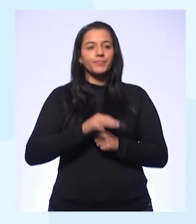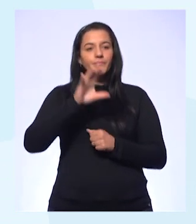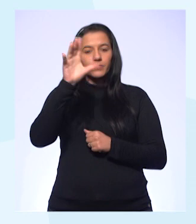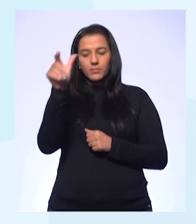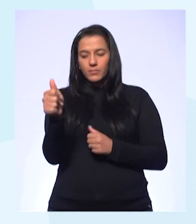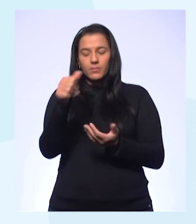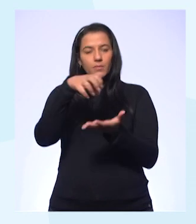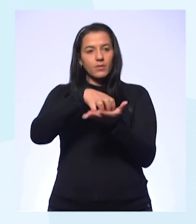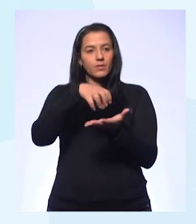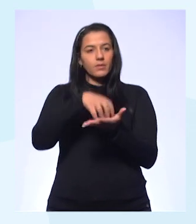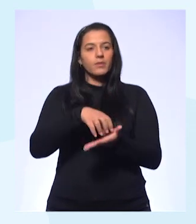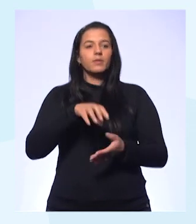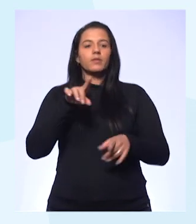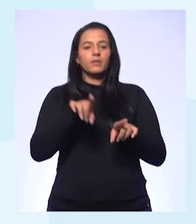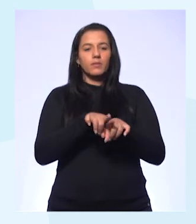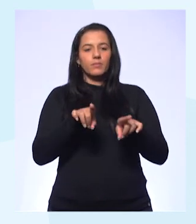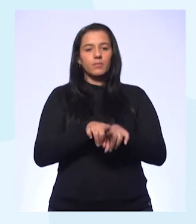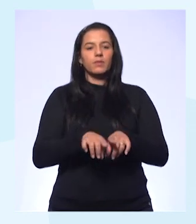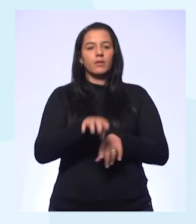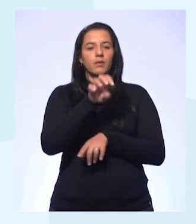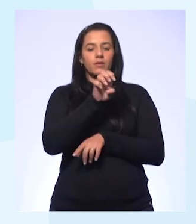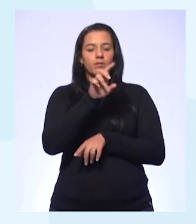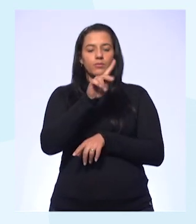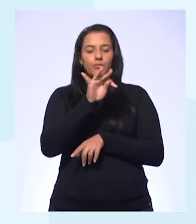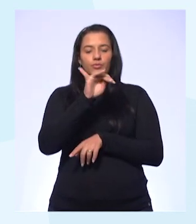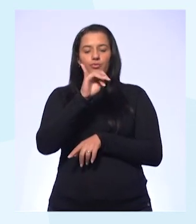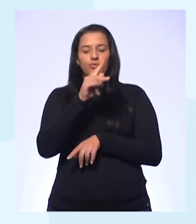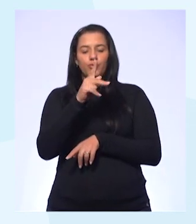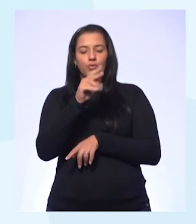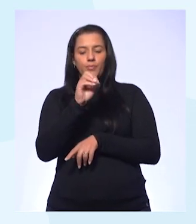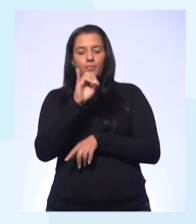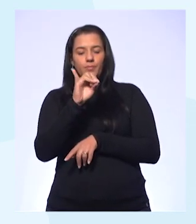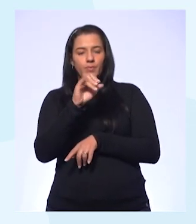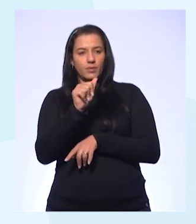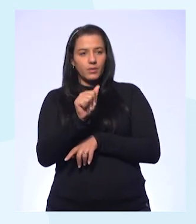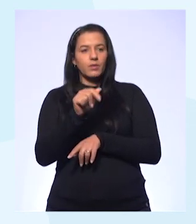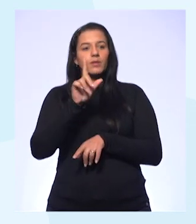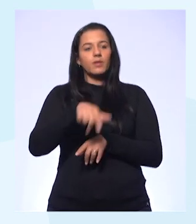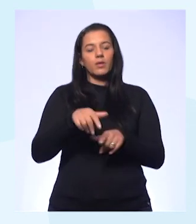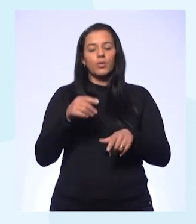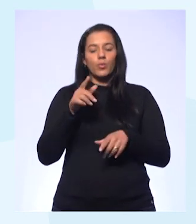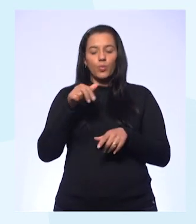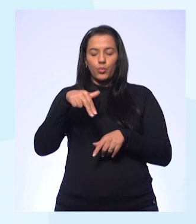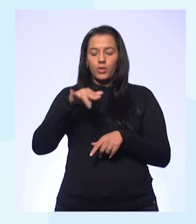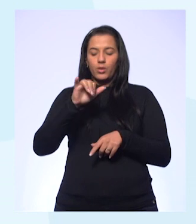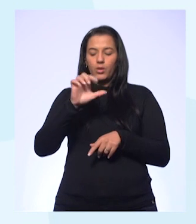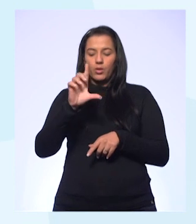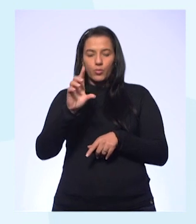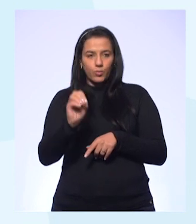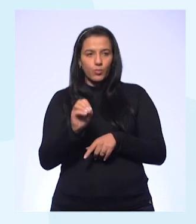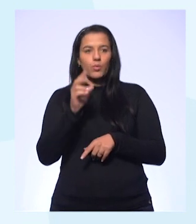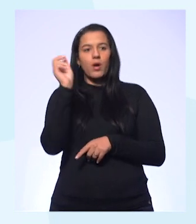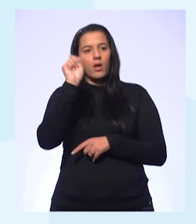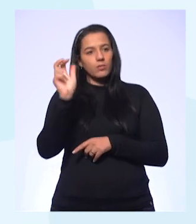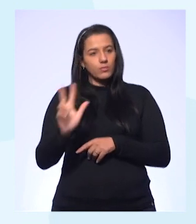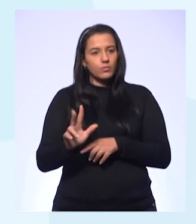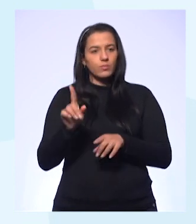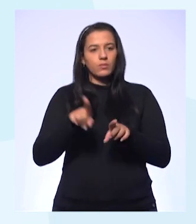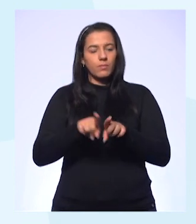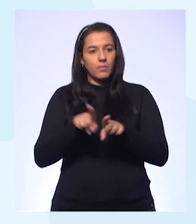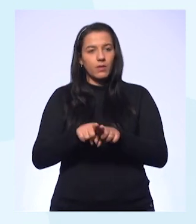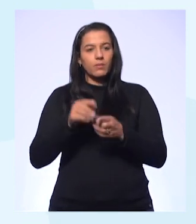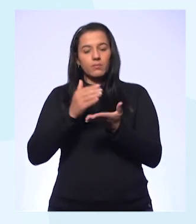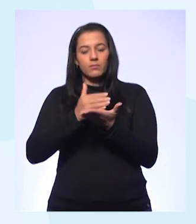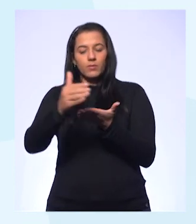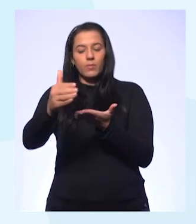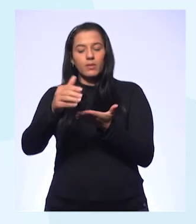Central, tem também na Etiópia, então tem lá o Nilo Azul, que a nascente é na Etiópia. E nós